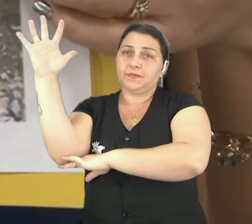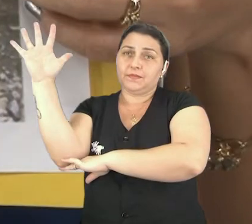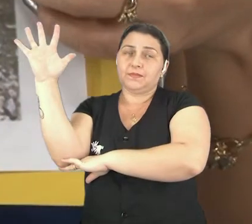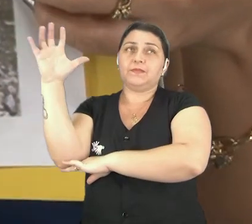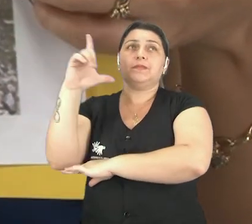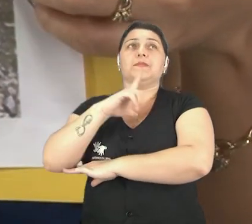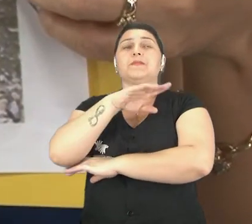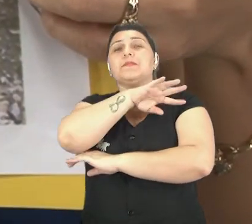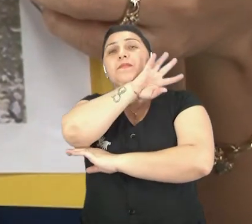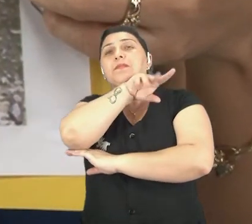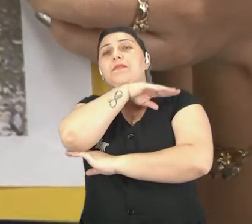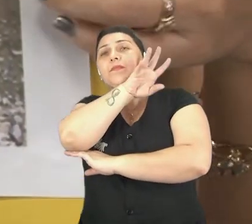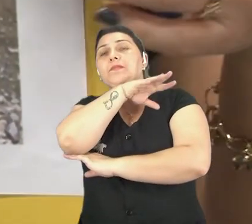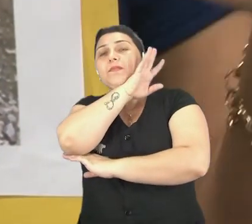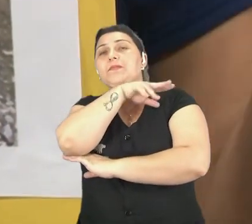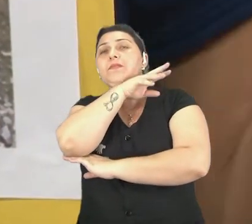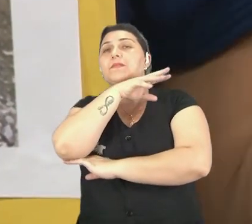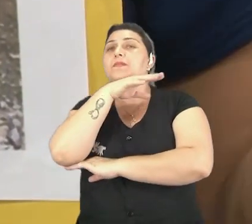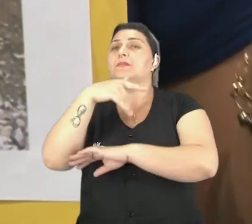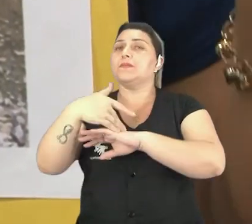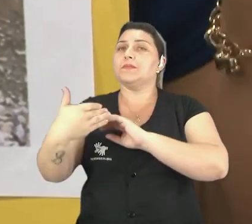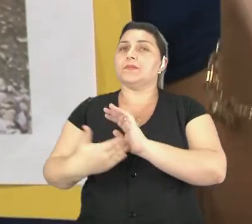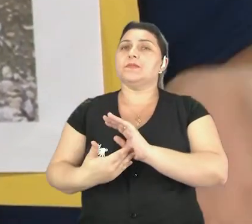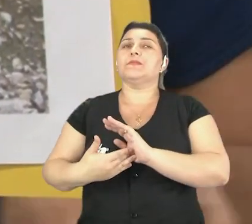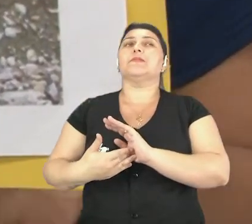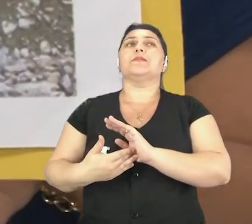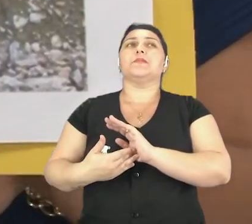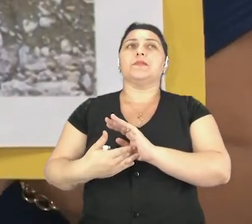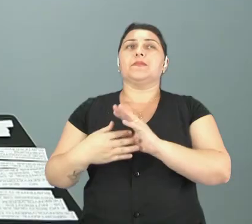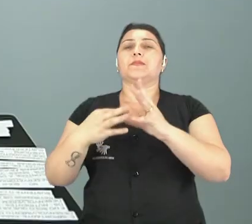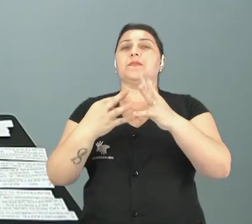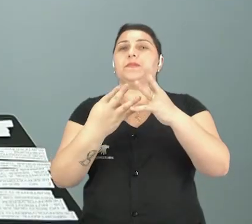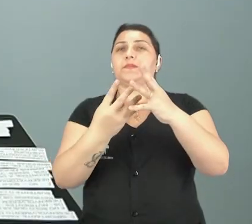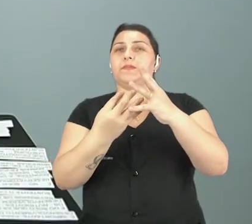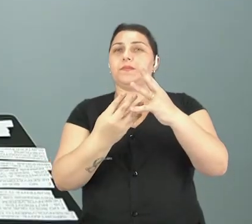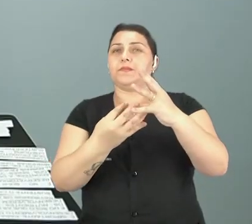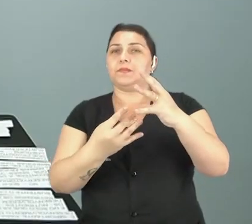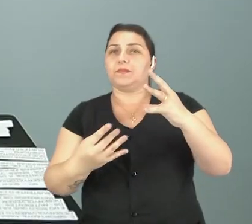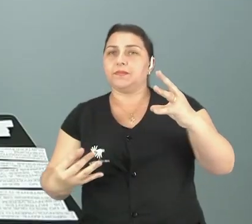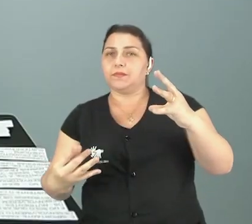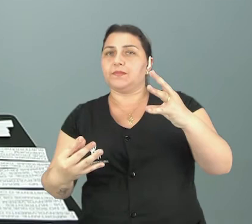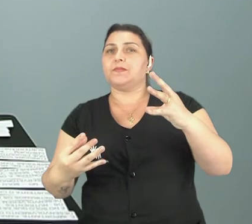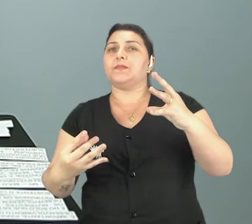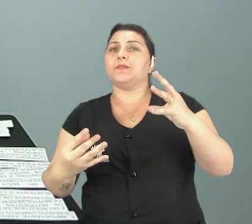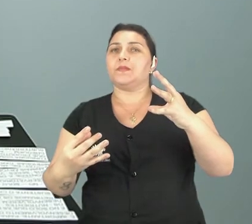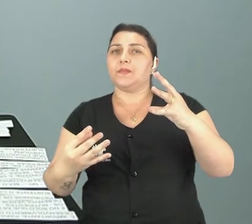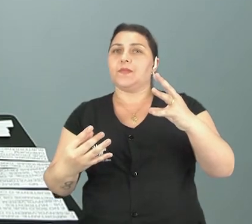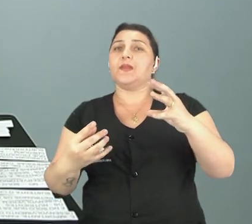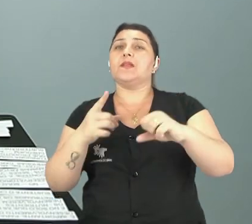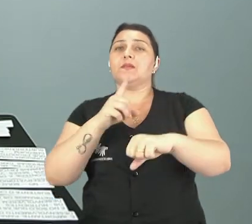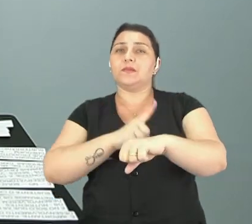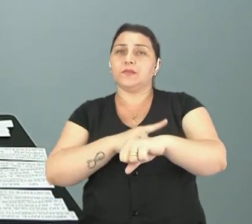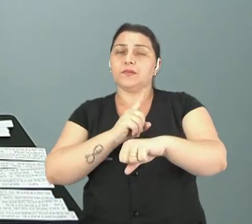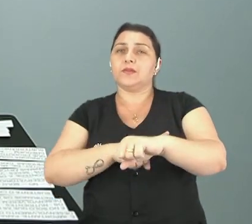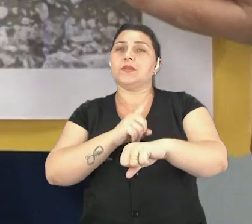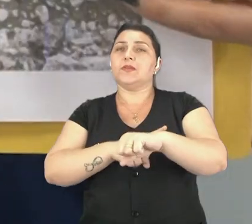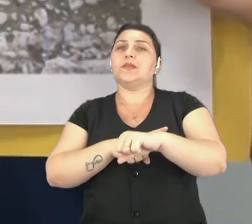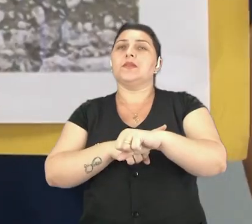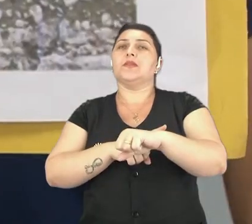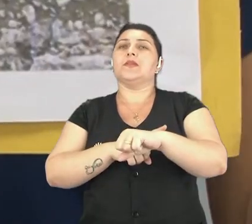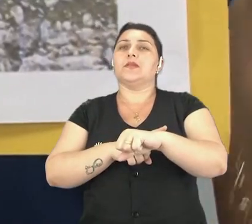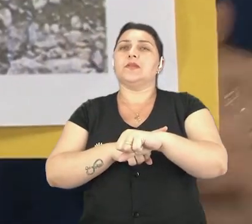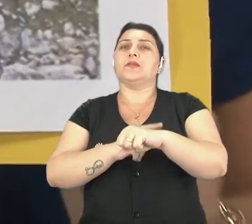árvores. Tem o animal, então tudo isso vai o quê? Se decompondo com o tempo. Ele vai, se transformando,